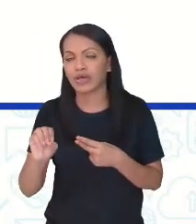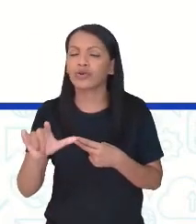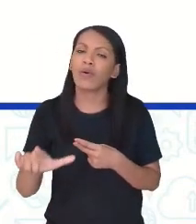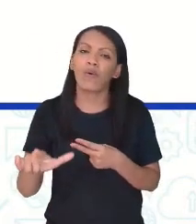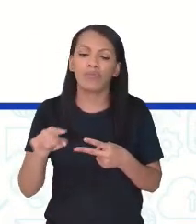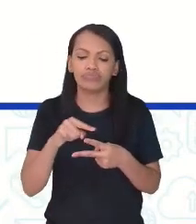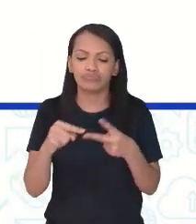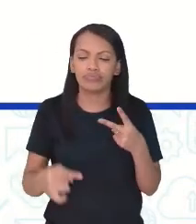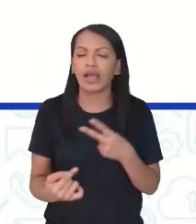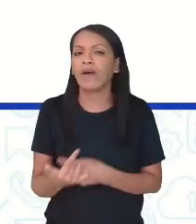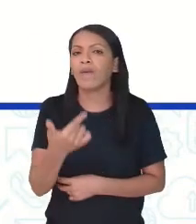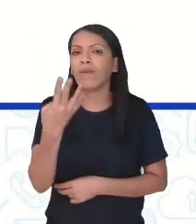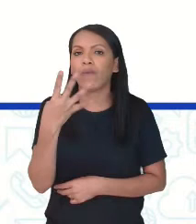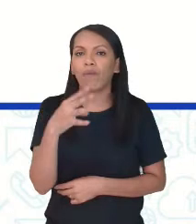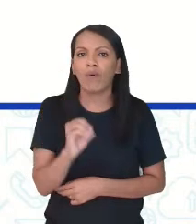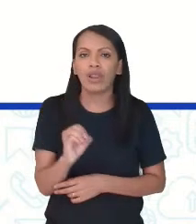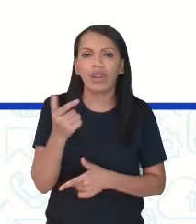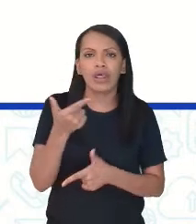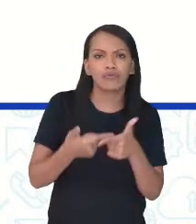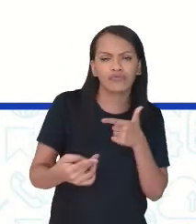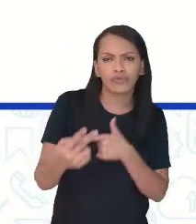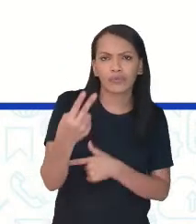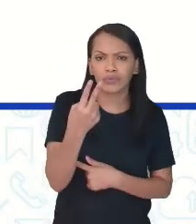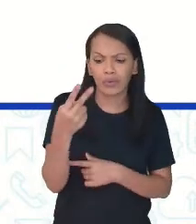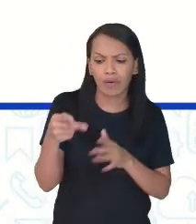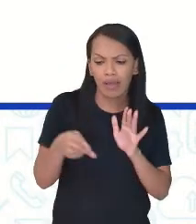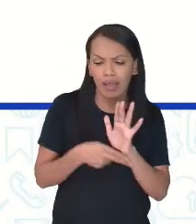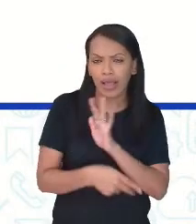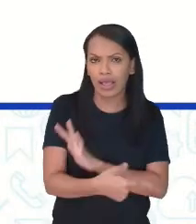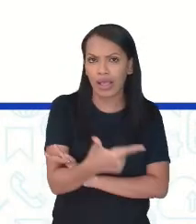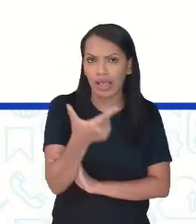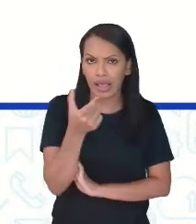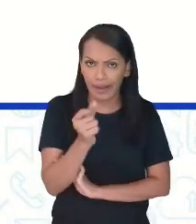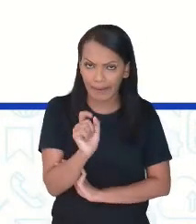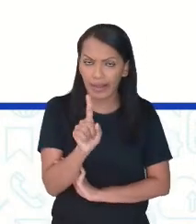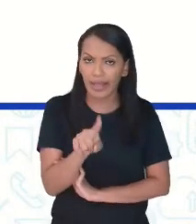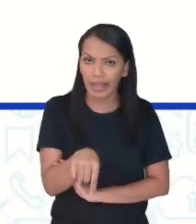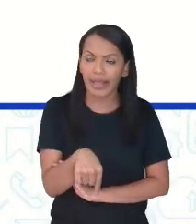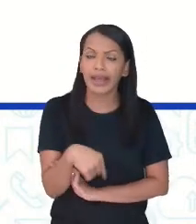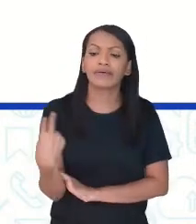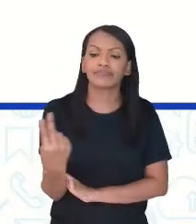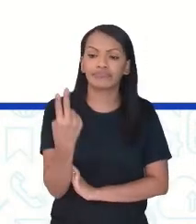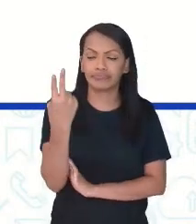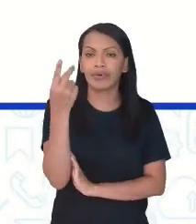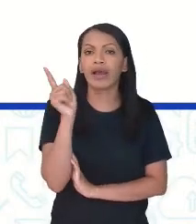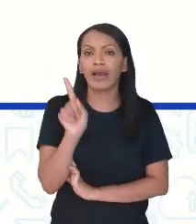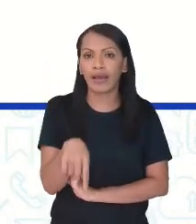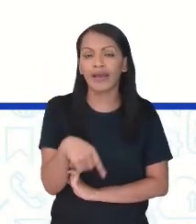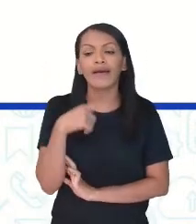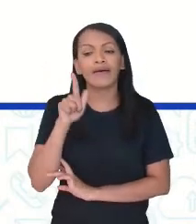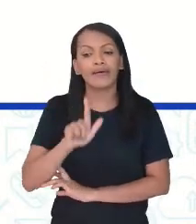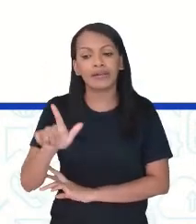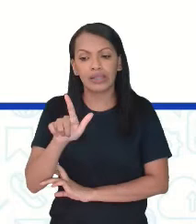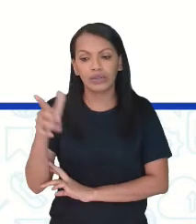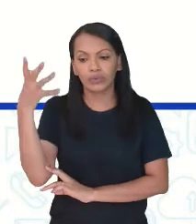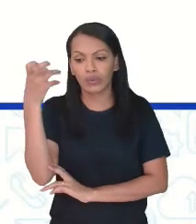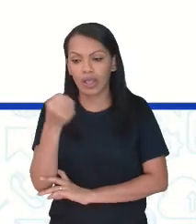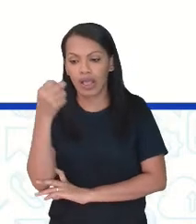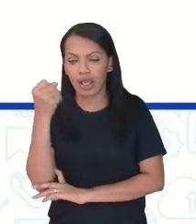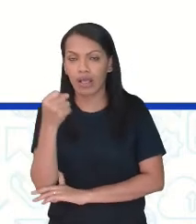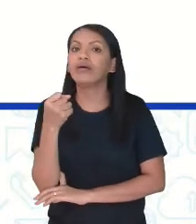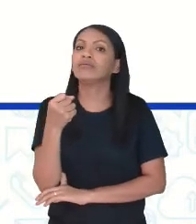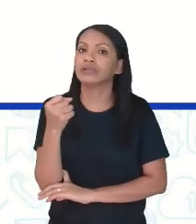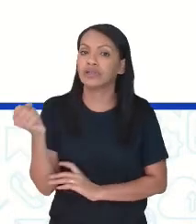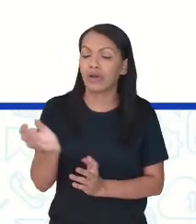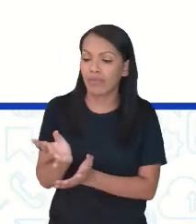2, isso nos dá como resultado 20. Então, esse valorzinho de 20 é a quantidade de litros que Carol